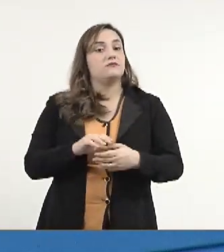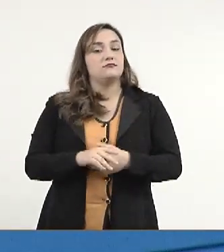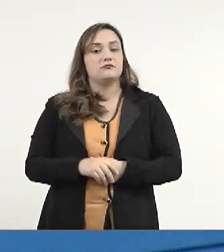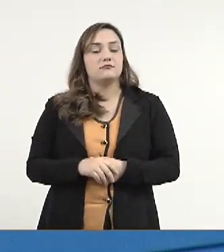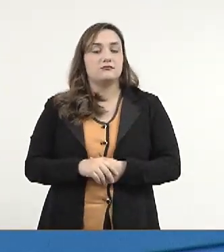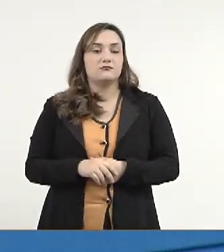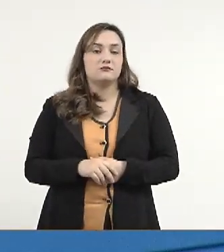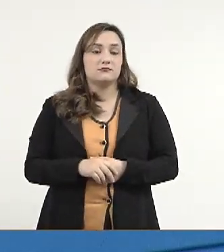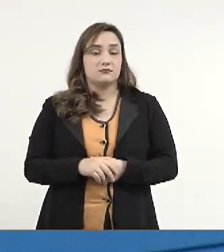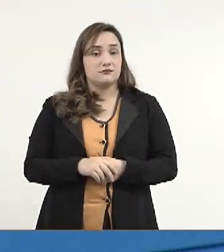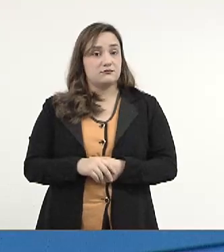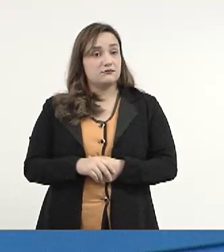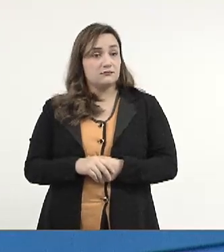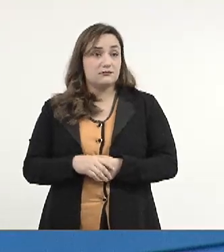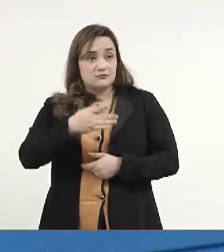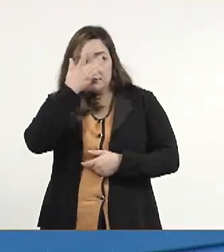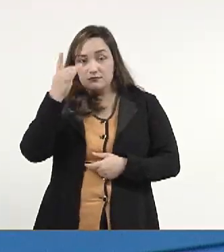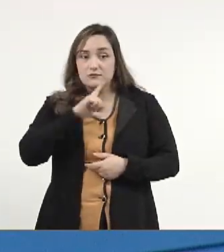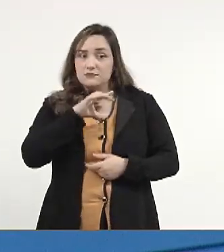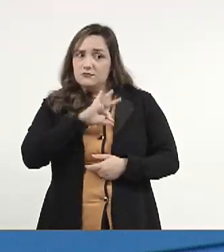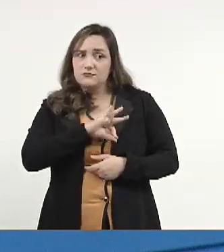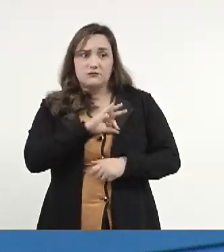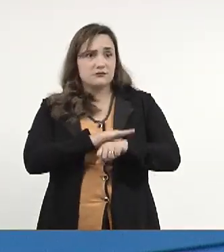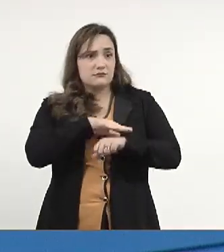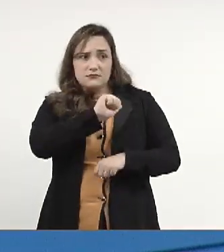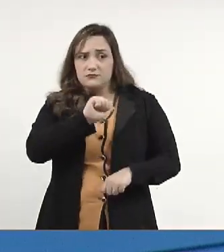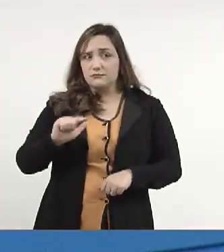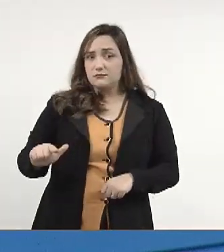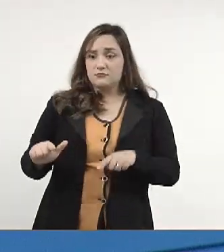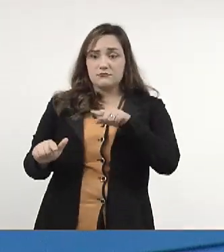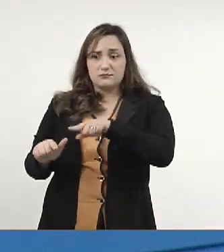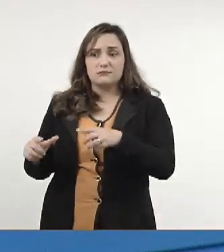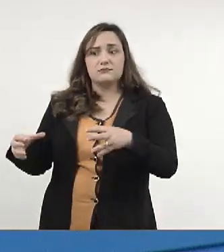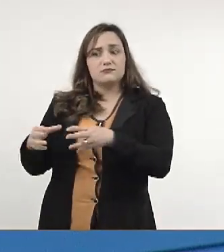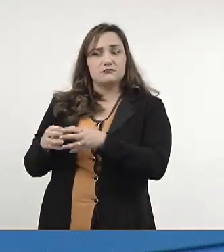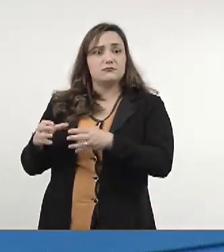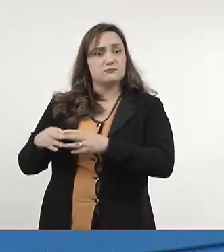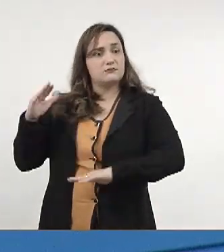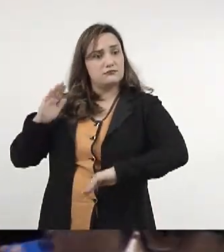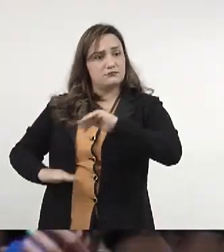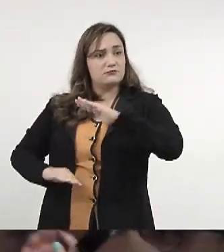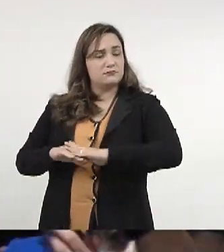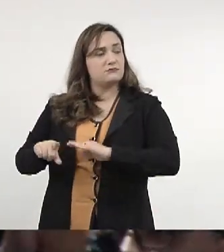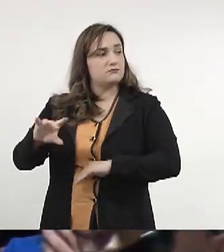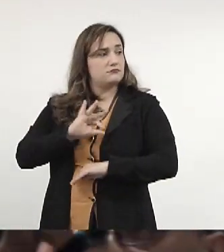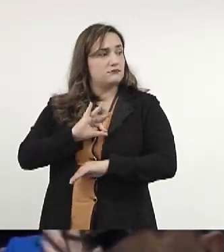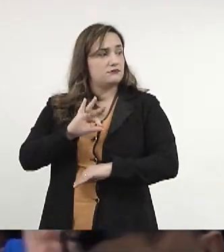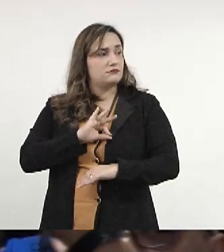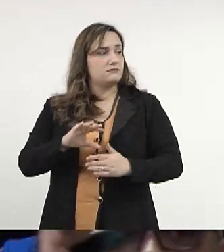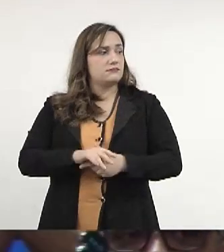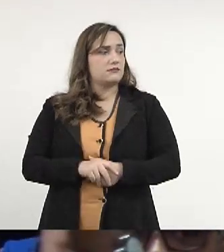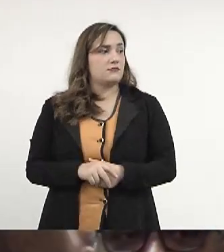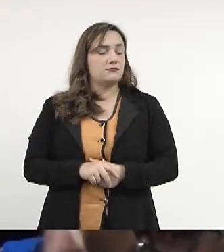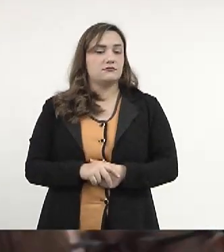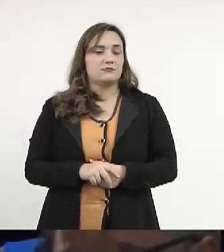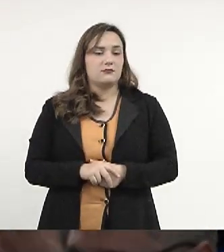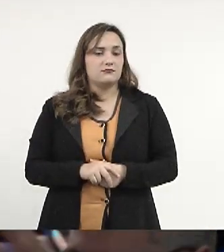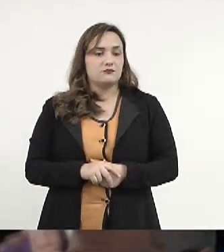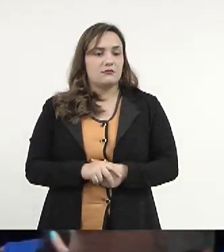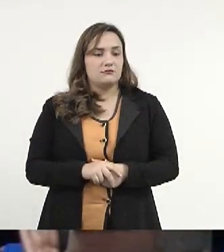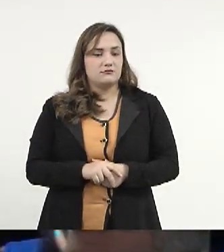têm salários bem maiores do que esse que estão aqui representados por esses servidores.